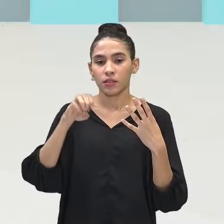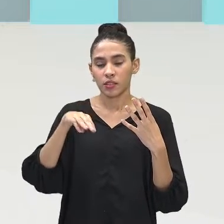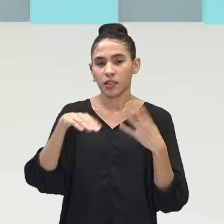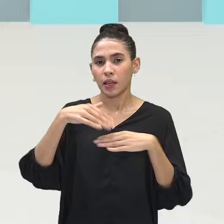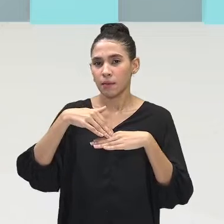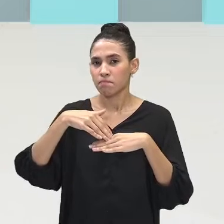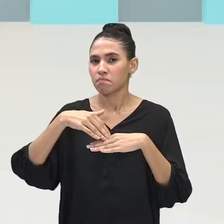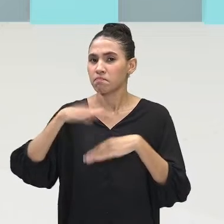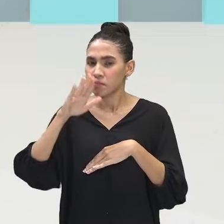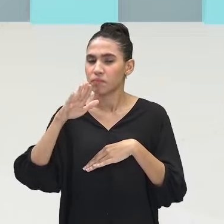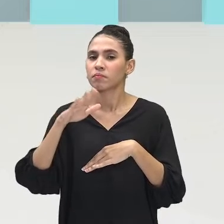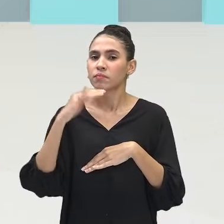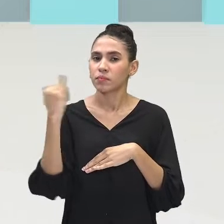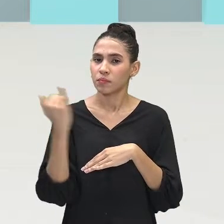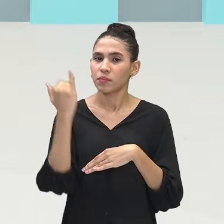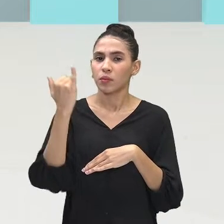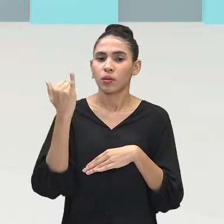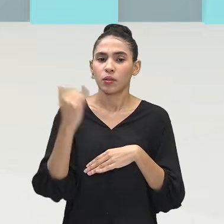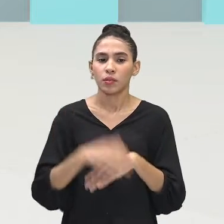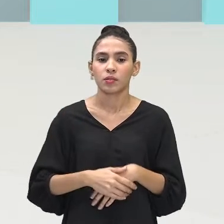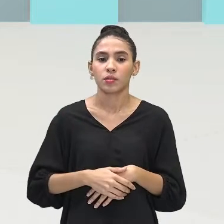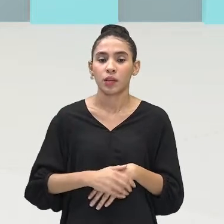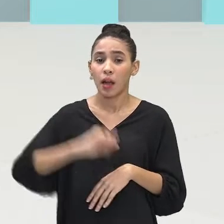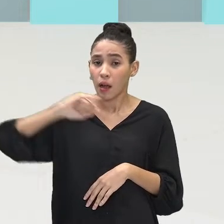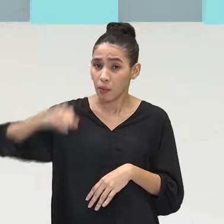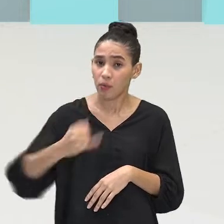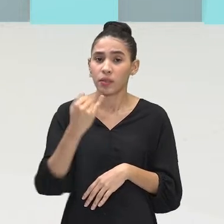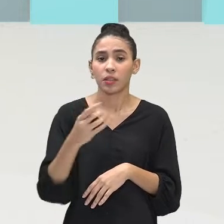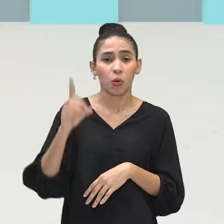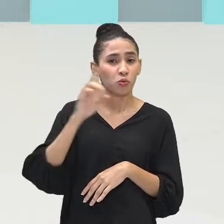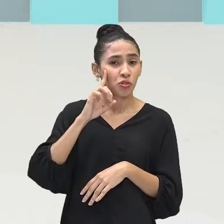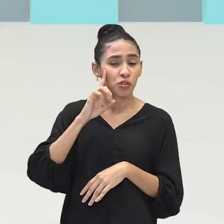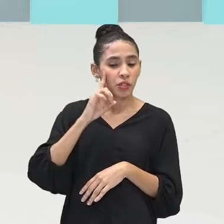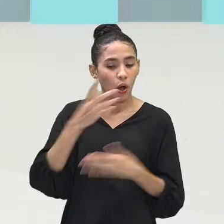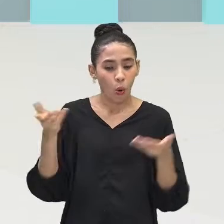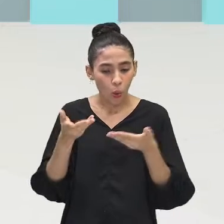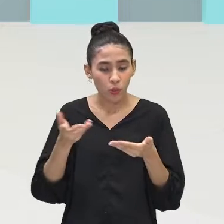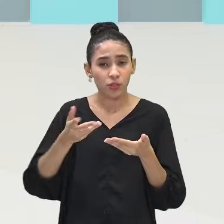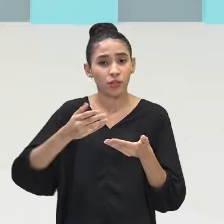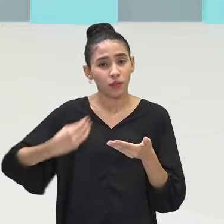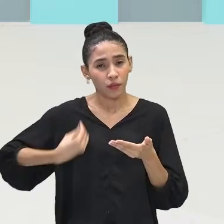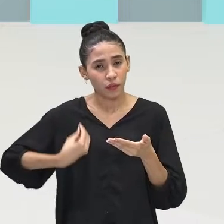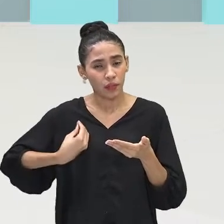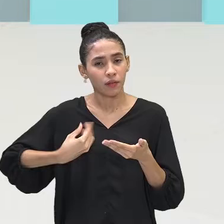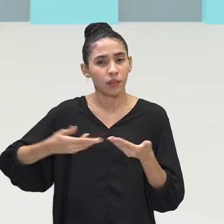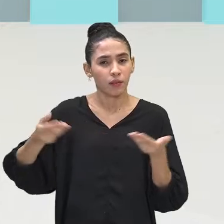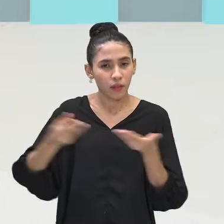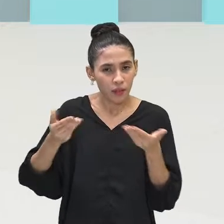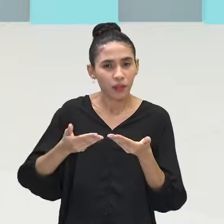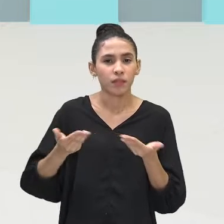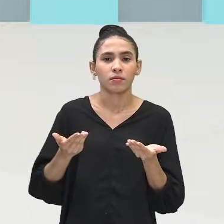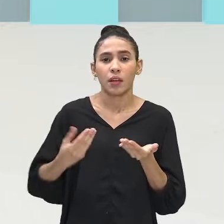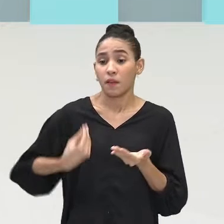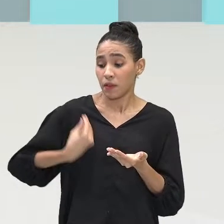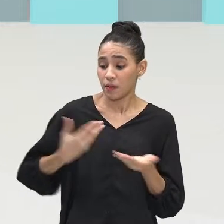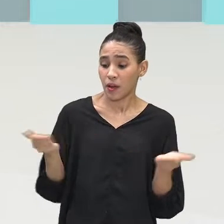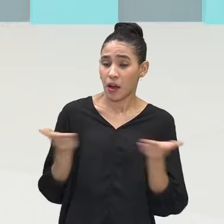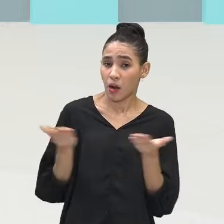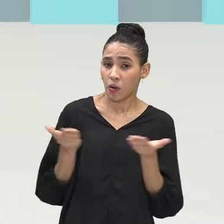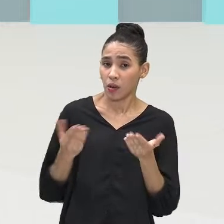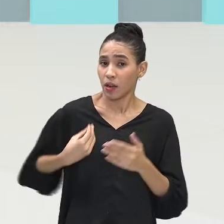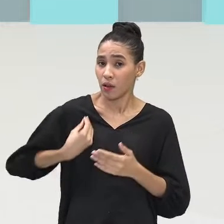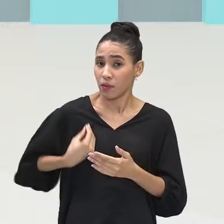dizer aproveitar o dia presente, ou seja, vivo agora, vivo hoje. Então, se alguém disser para você hoje, olha, vivo agora, vivo